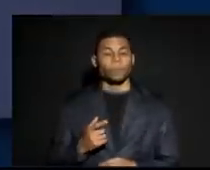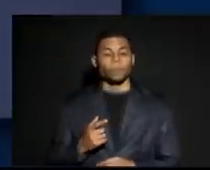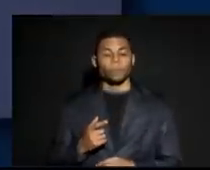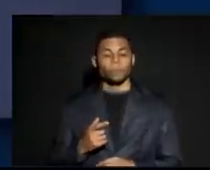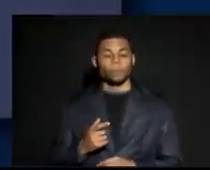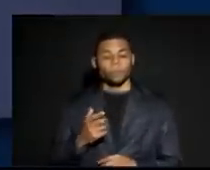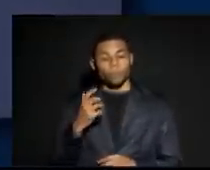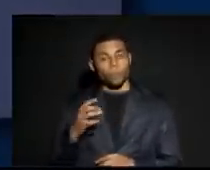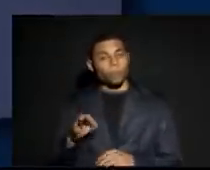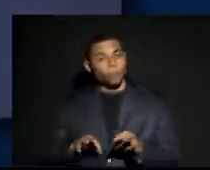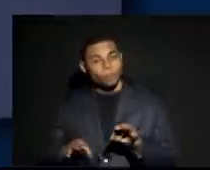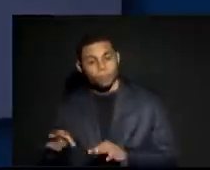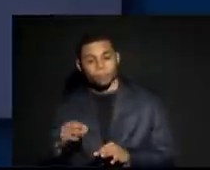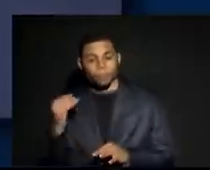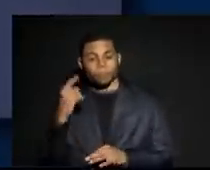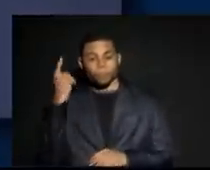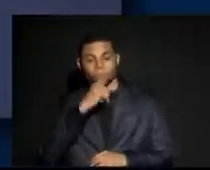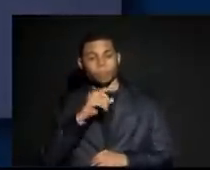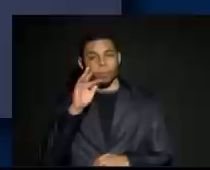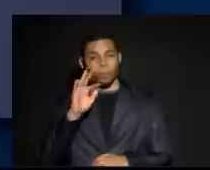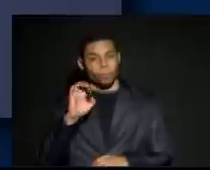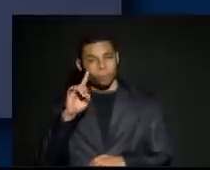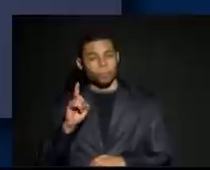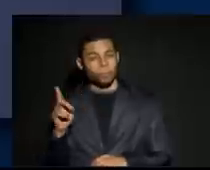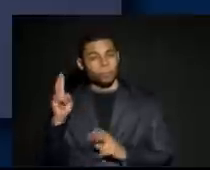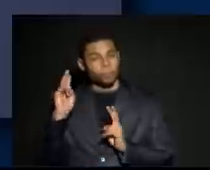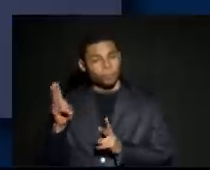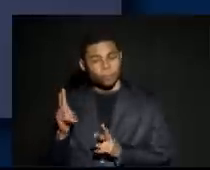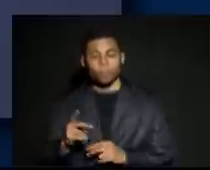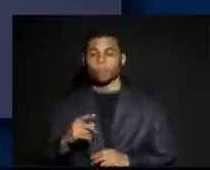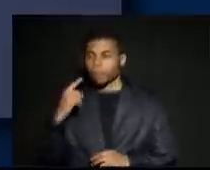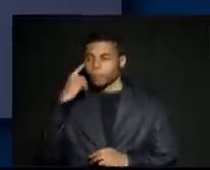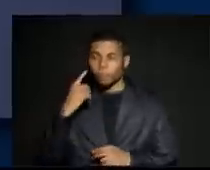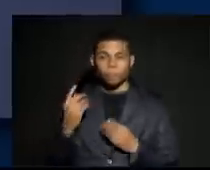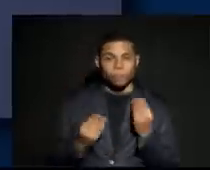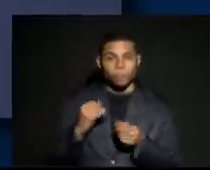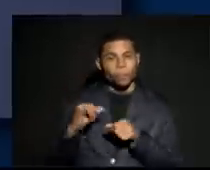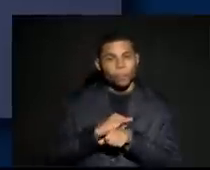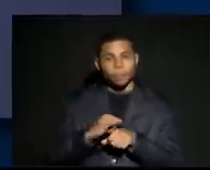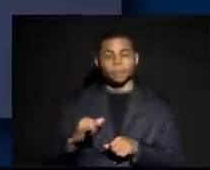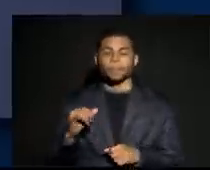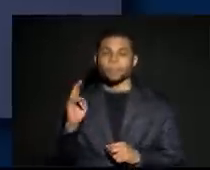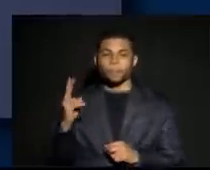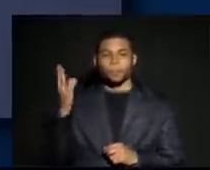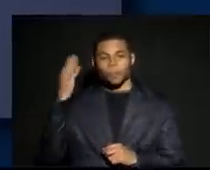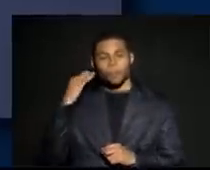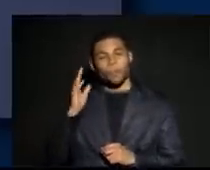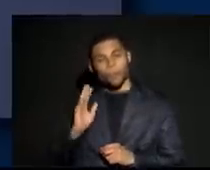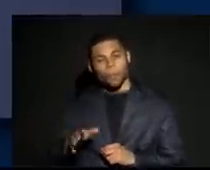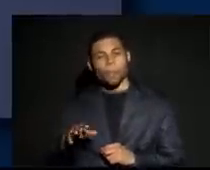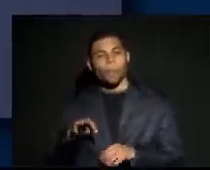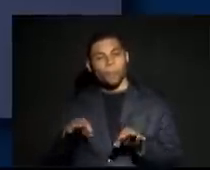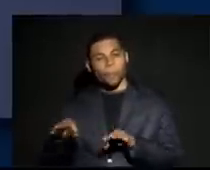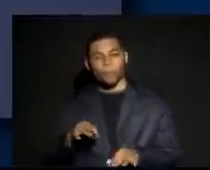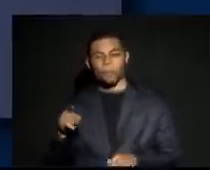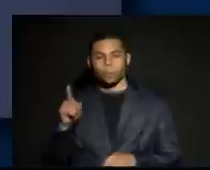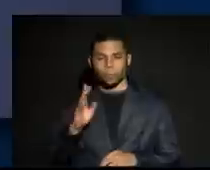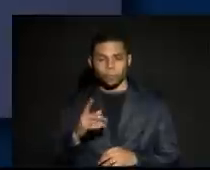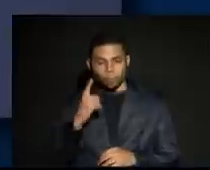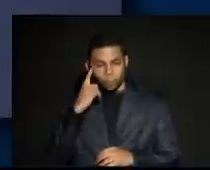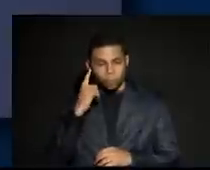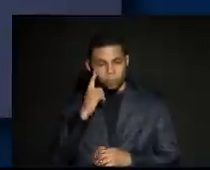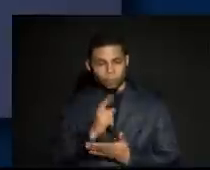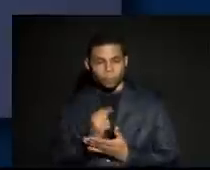e combater isso eu acho que o feto continua atrás da curva apesar de ter já feito o movimento já tem